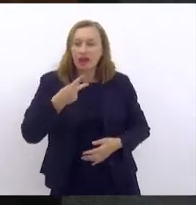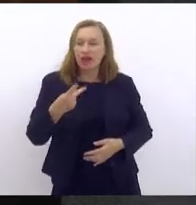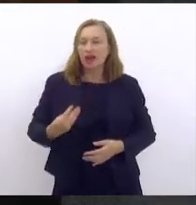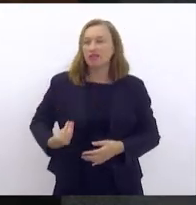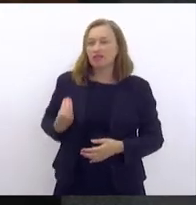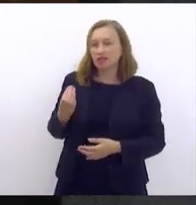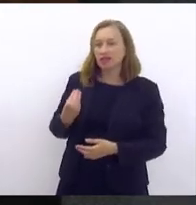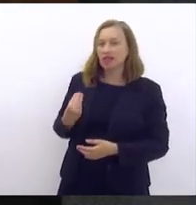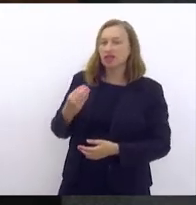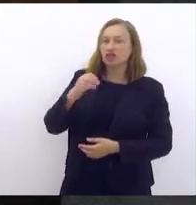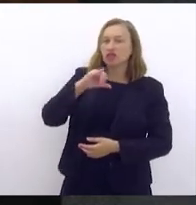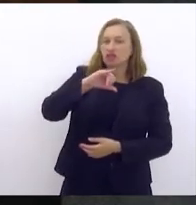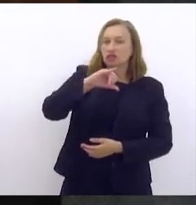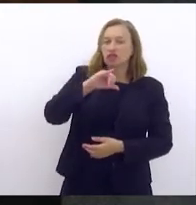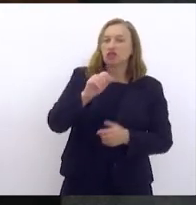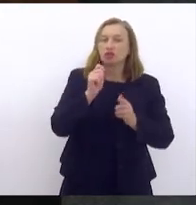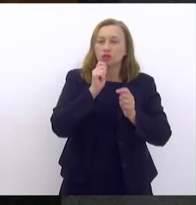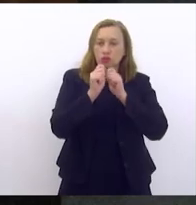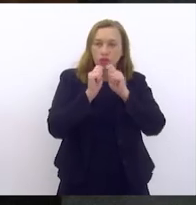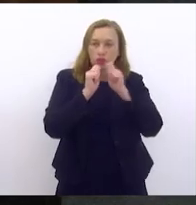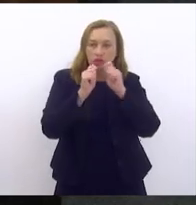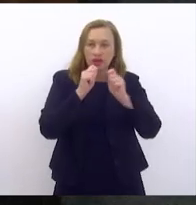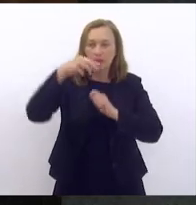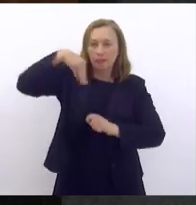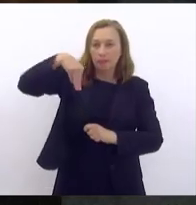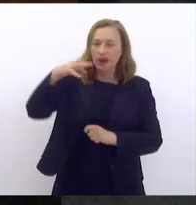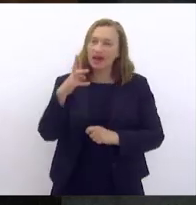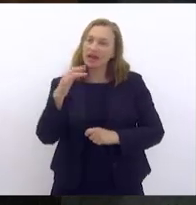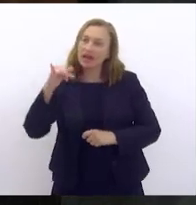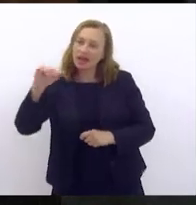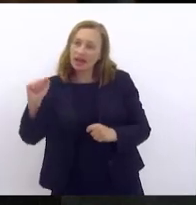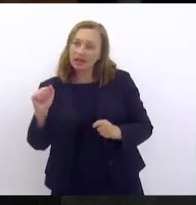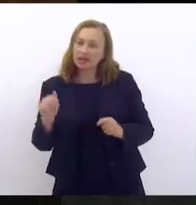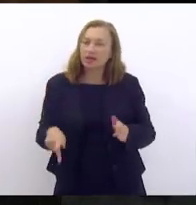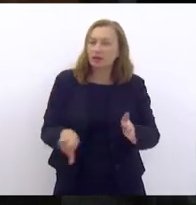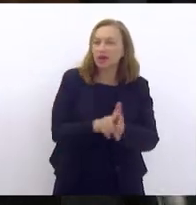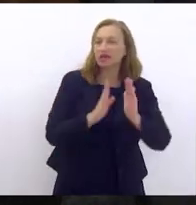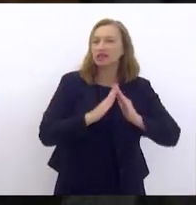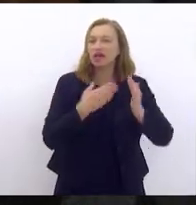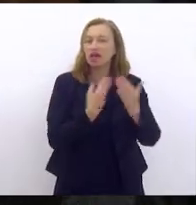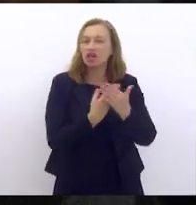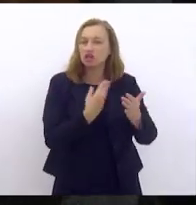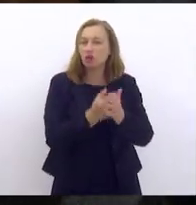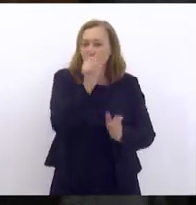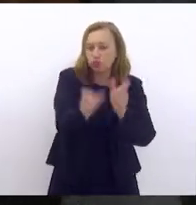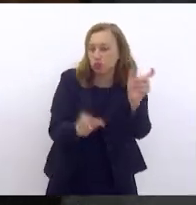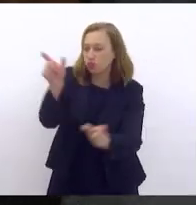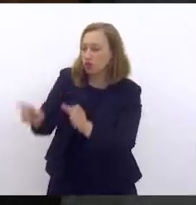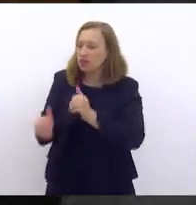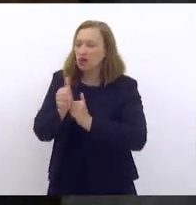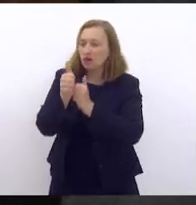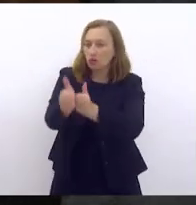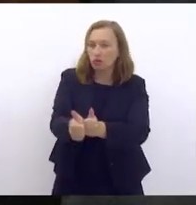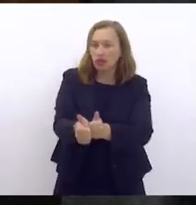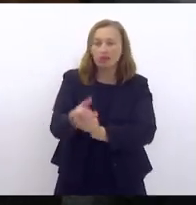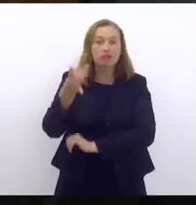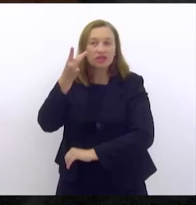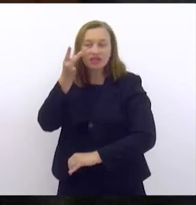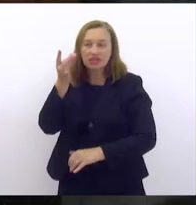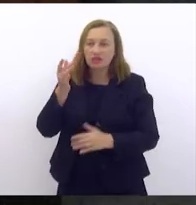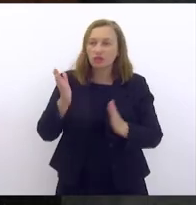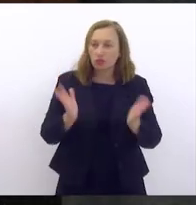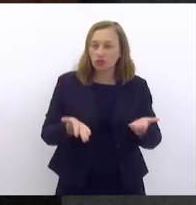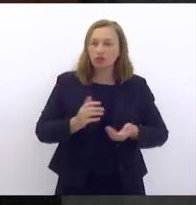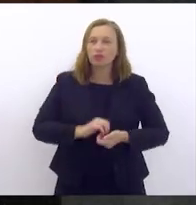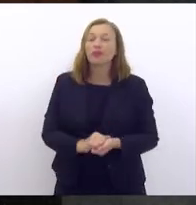jornalista Mariana, da ONG Escola de Gente, que está aqui acompanhando essa sessão hoje presencialmente. Lembrando